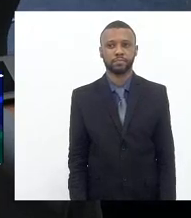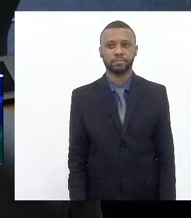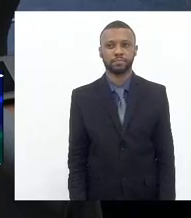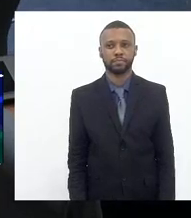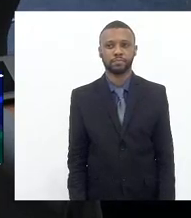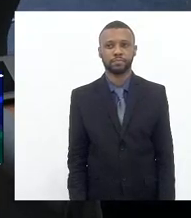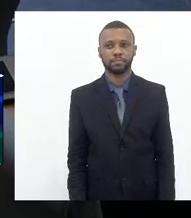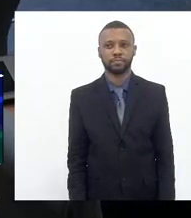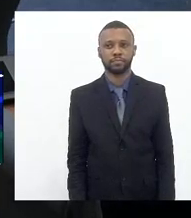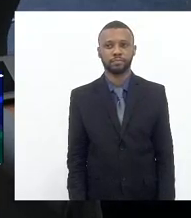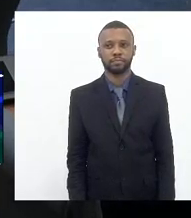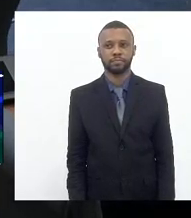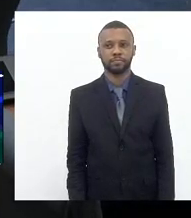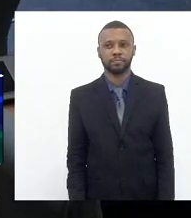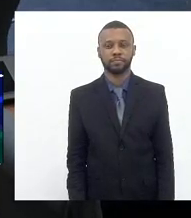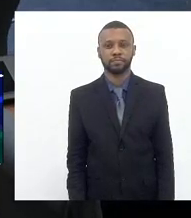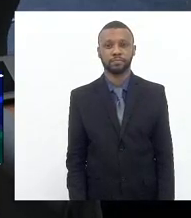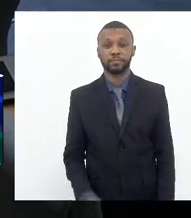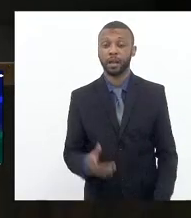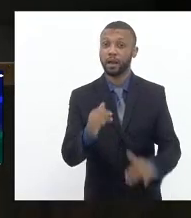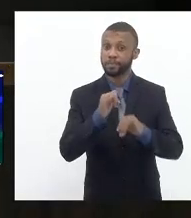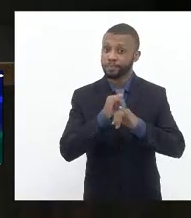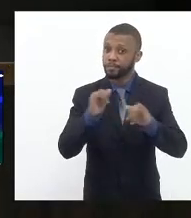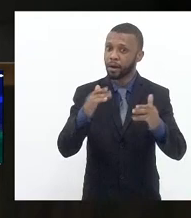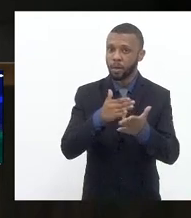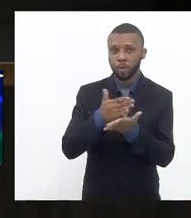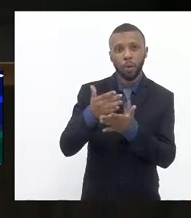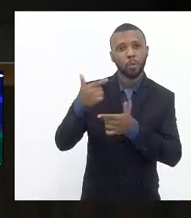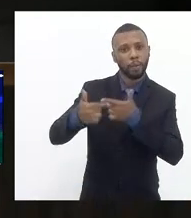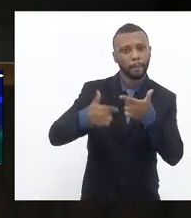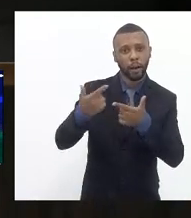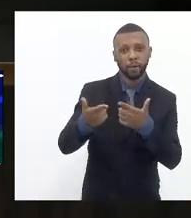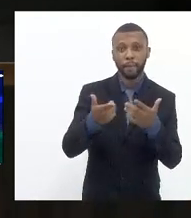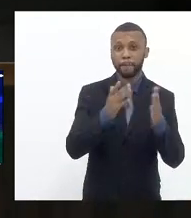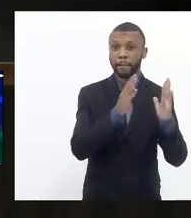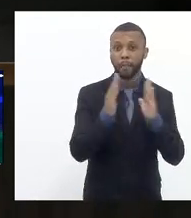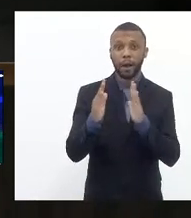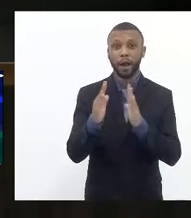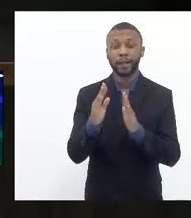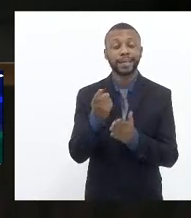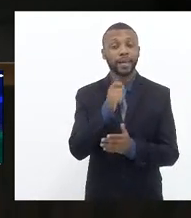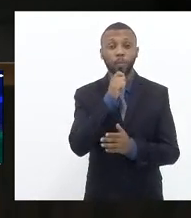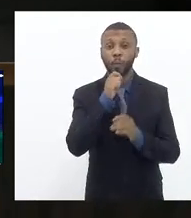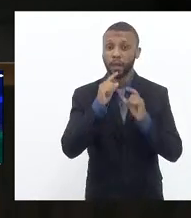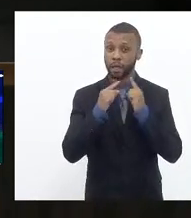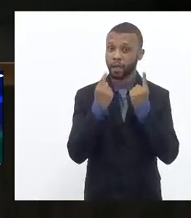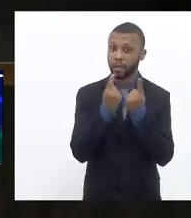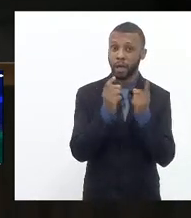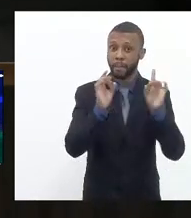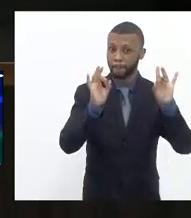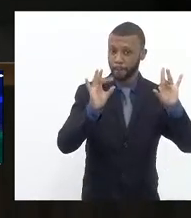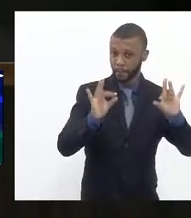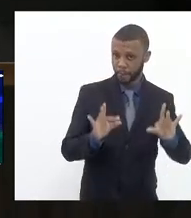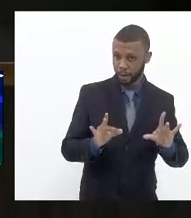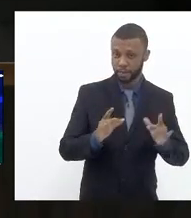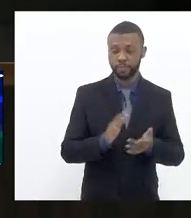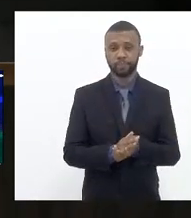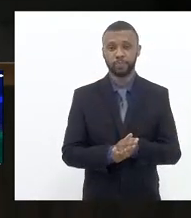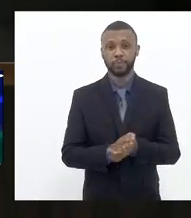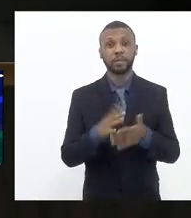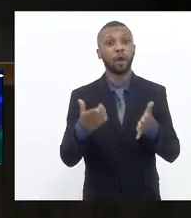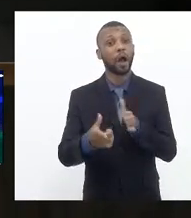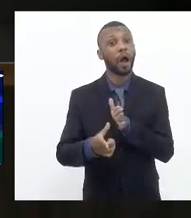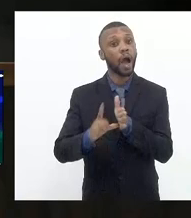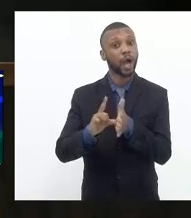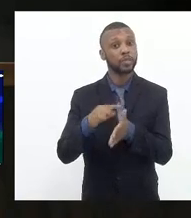Presidência, chama os trabalhos à ordem, porque não há sessão extraordinária. Então, antes de encerrarmos a ordem